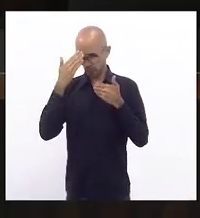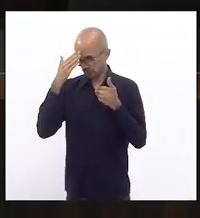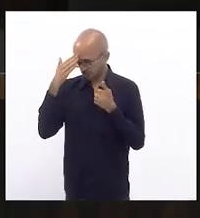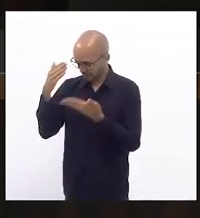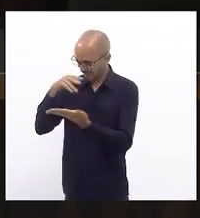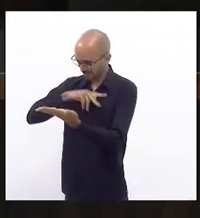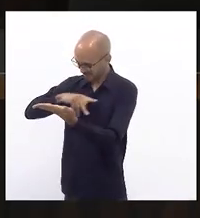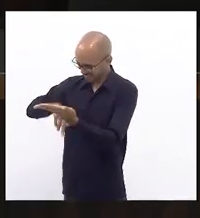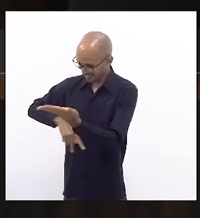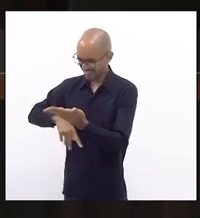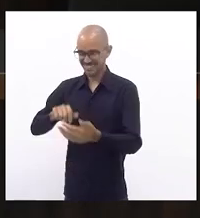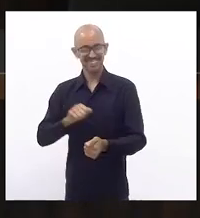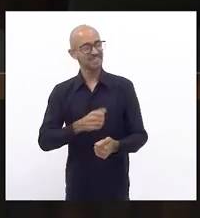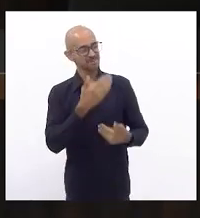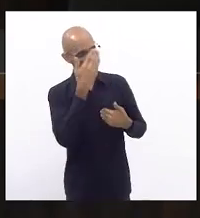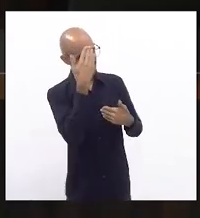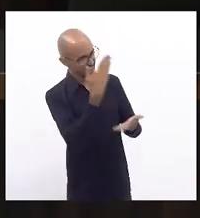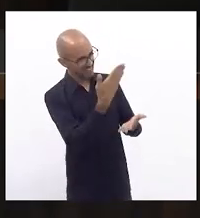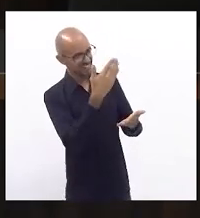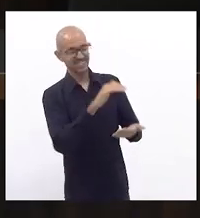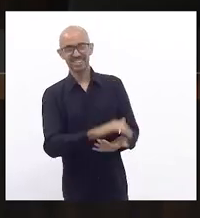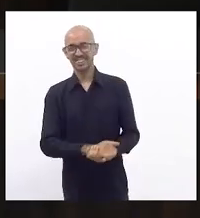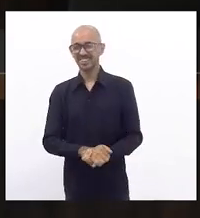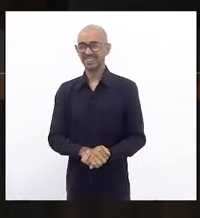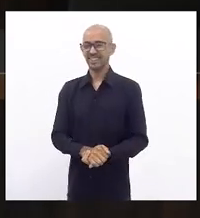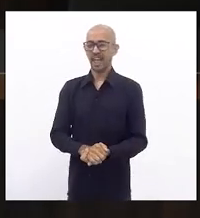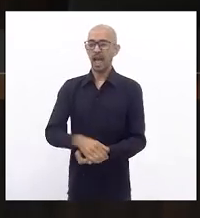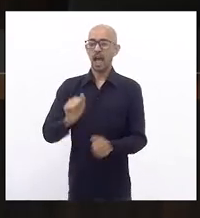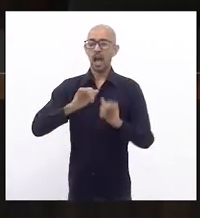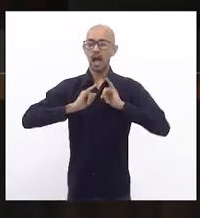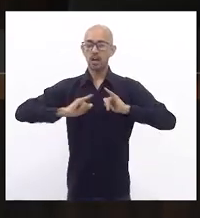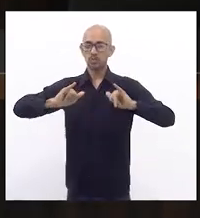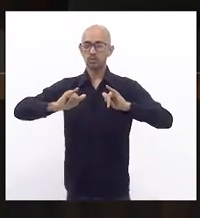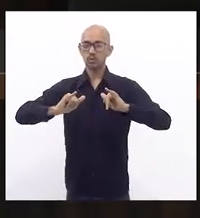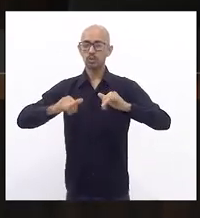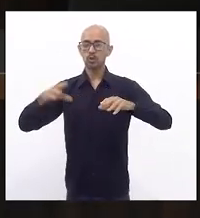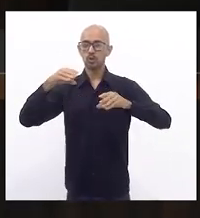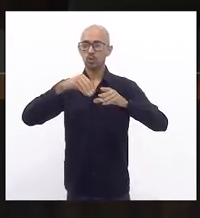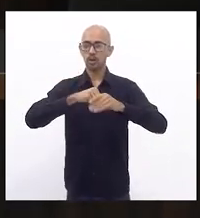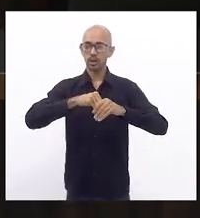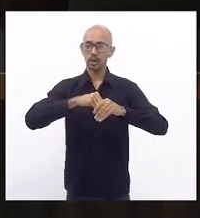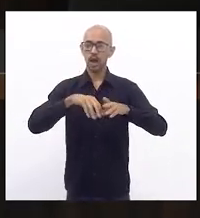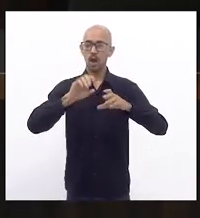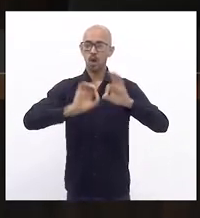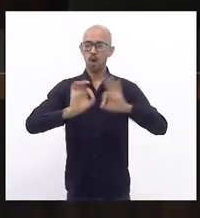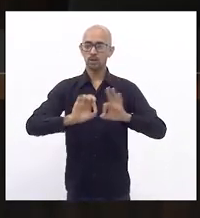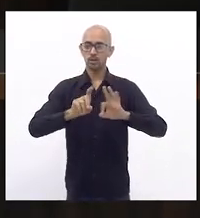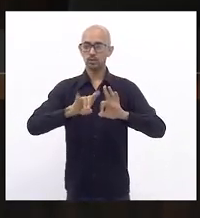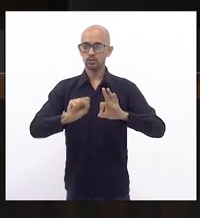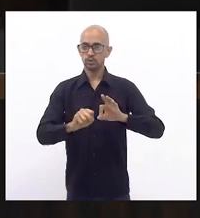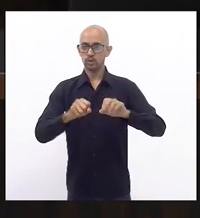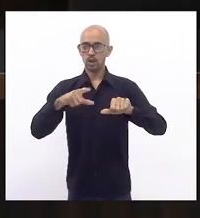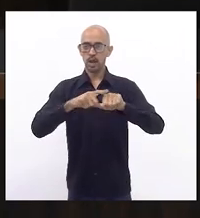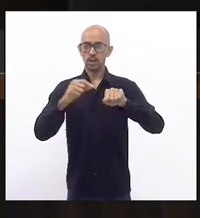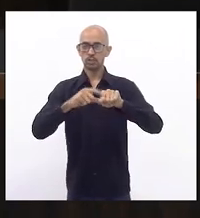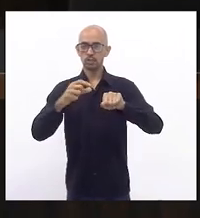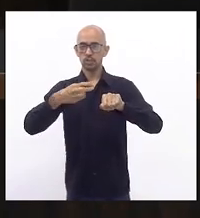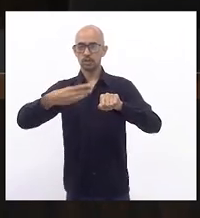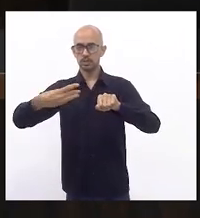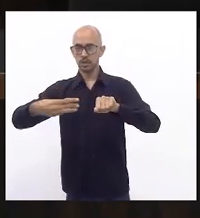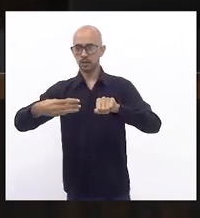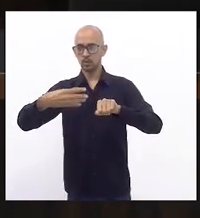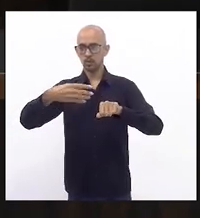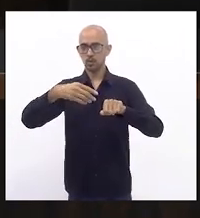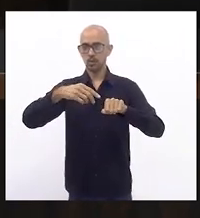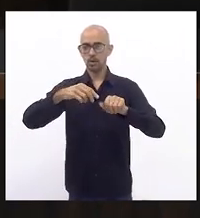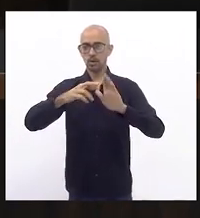querida. Obrigada, minha querida. Anuncio, incluindo na ordem do dia, de acordo com o inciso 3º do artigo 47 do Regimento Interno,